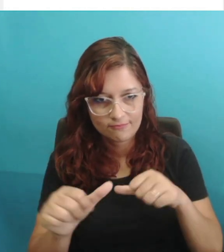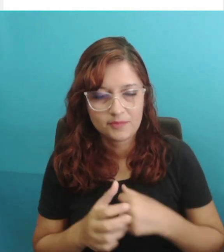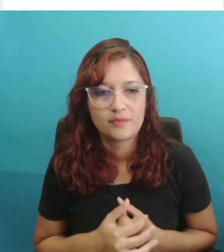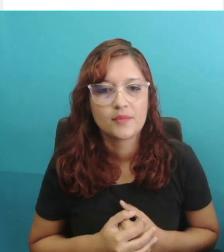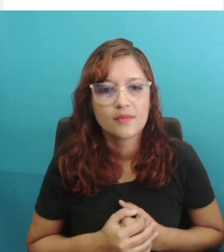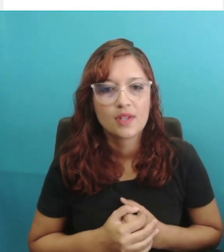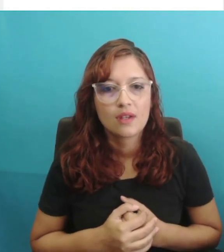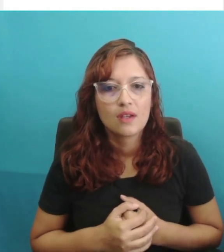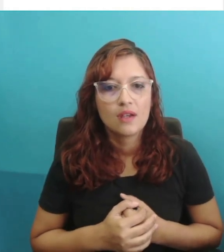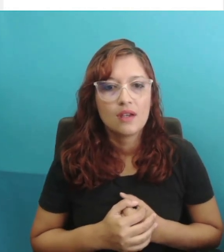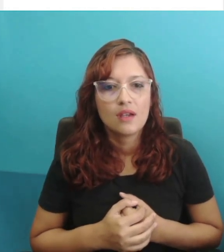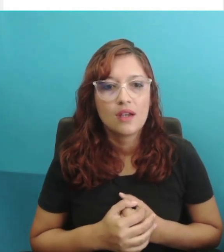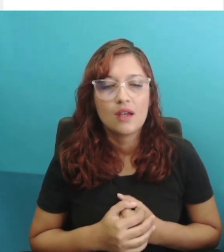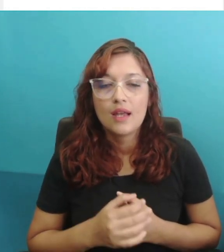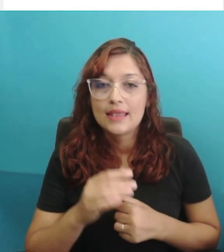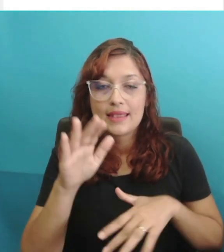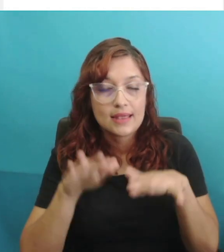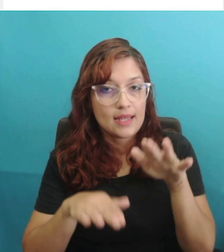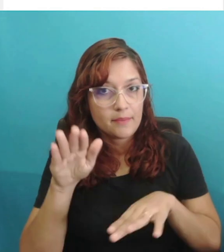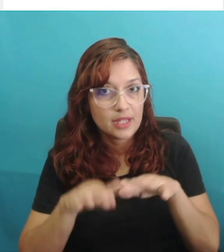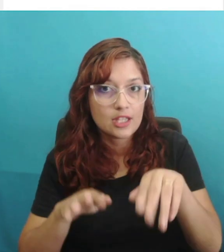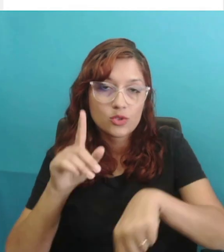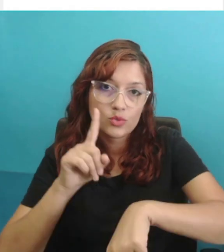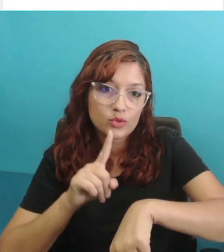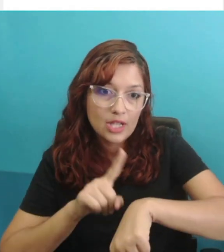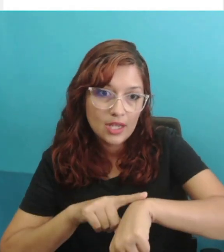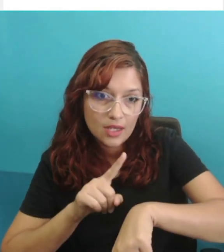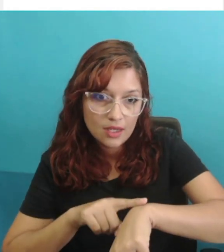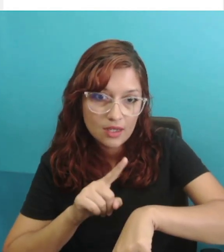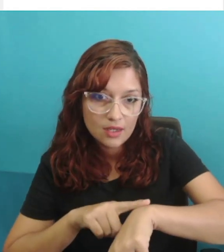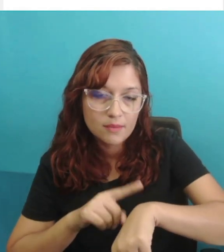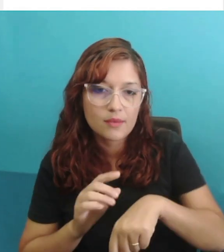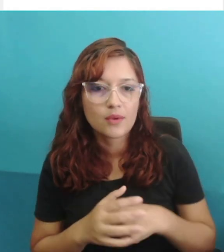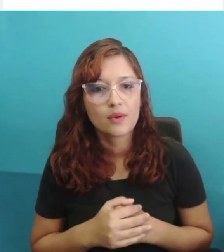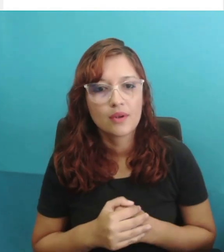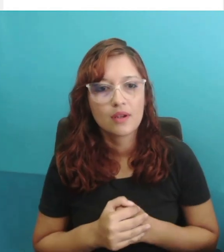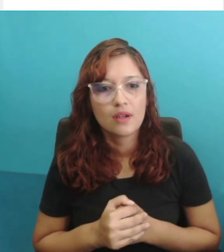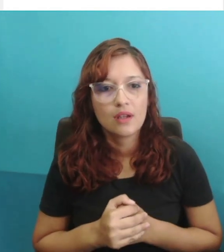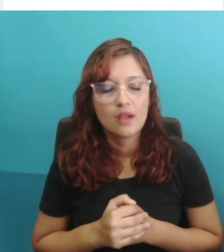Os verbos irregulares, aí vai modificar na hora da conjugação.